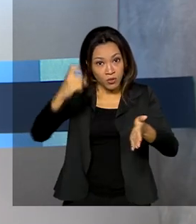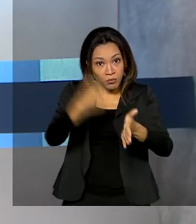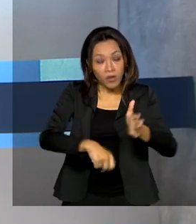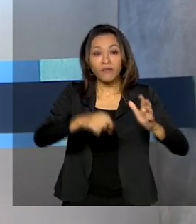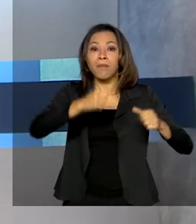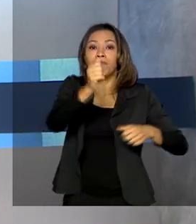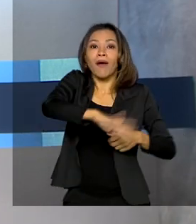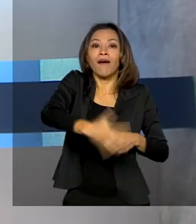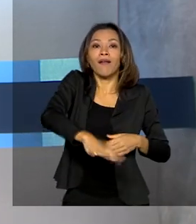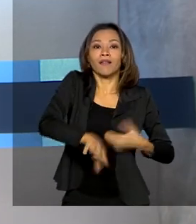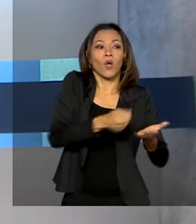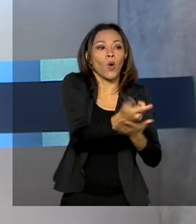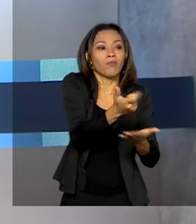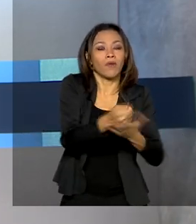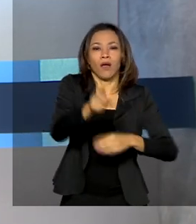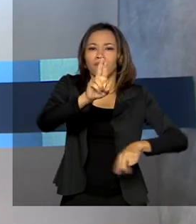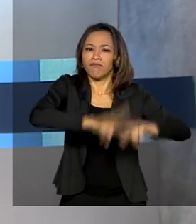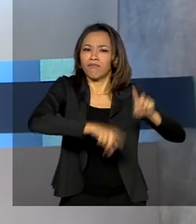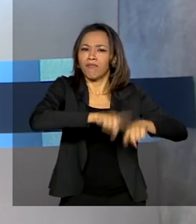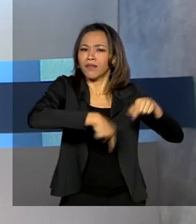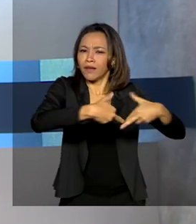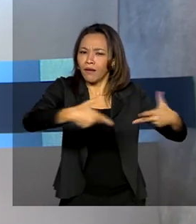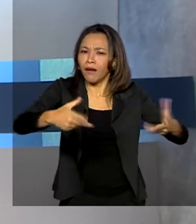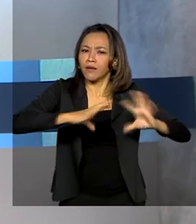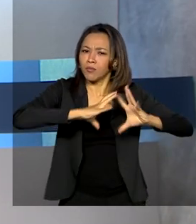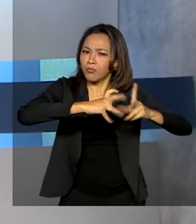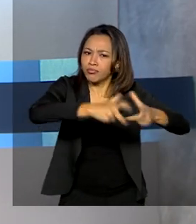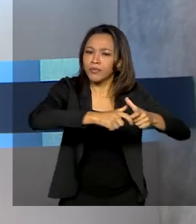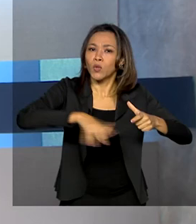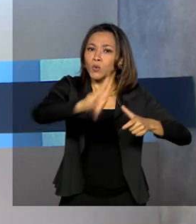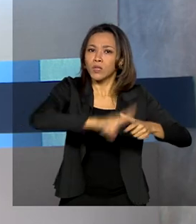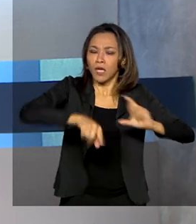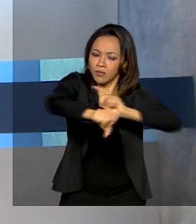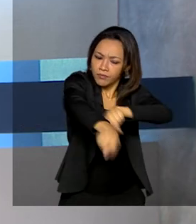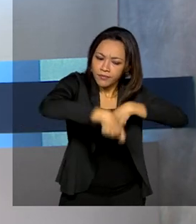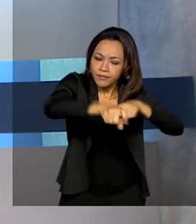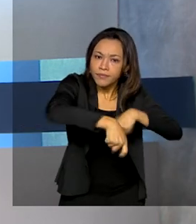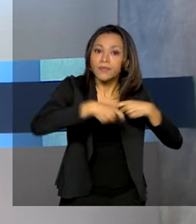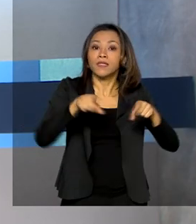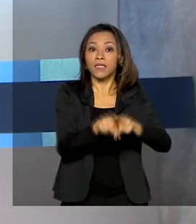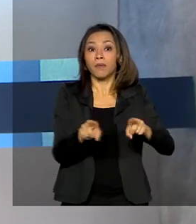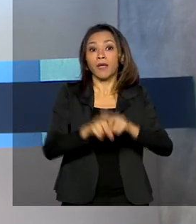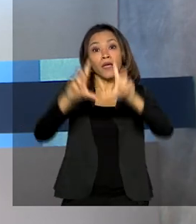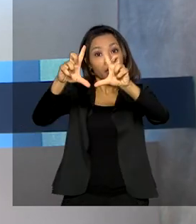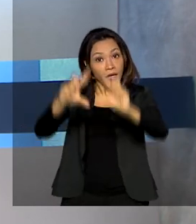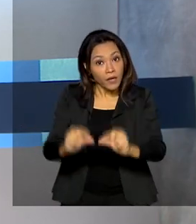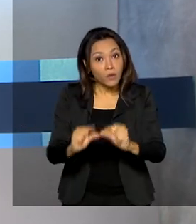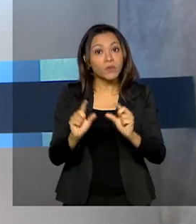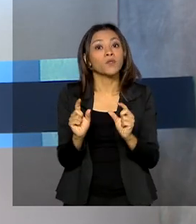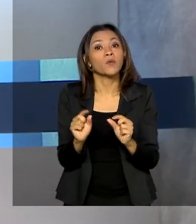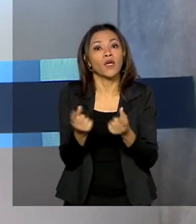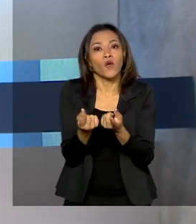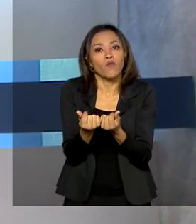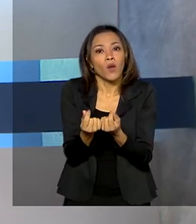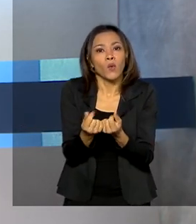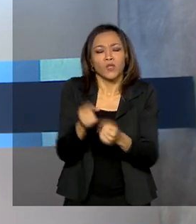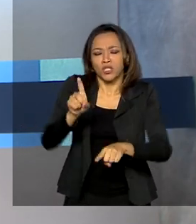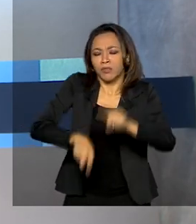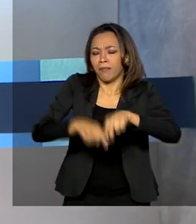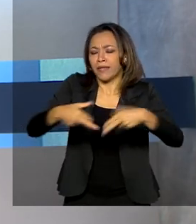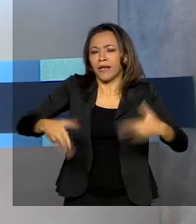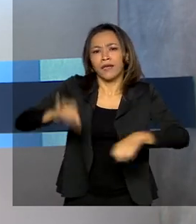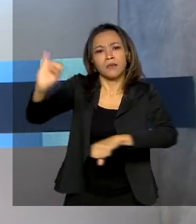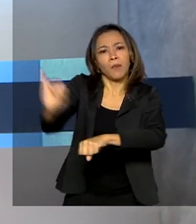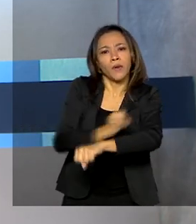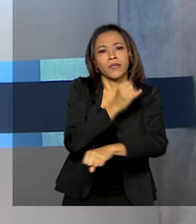máquinas e equipamentos utilizados por todos os setores produtivos, além de diminuir o preço de itens importados, como